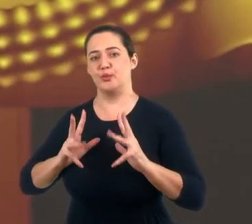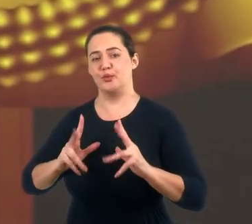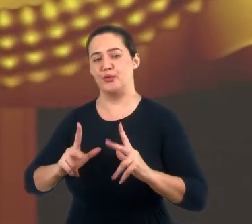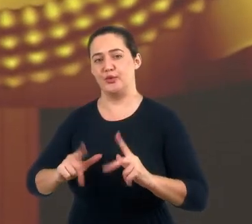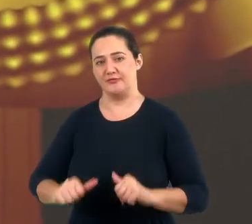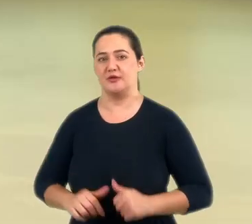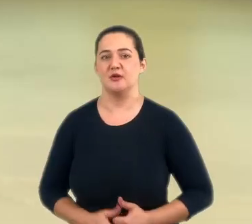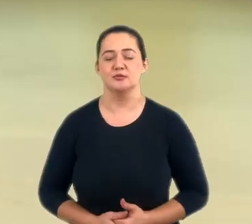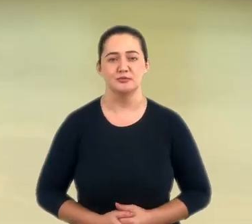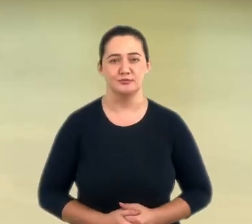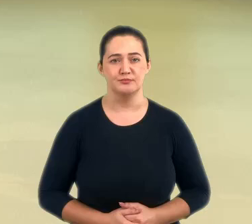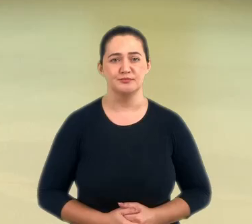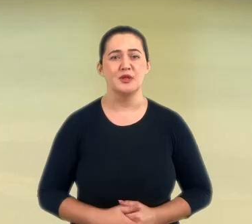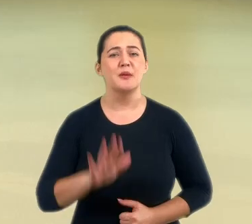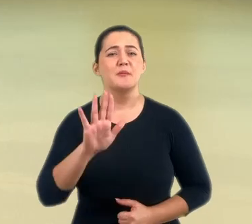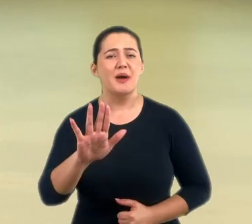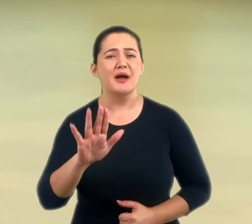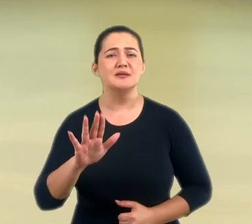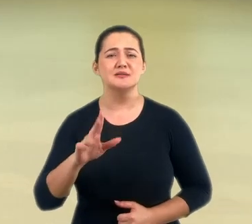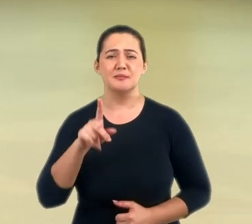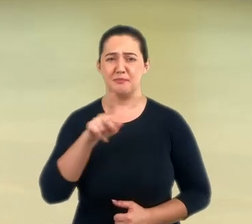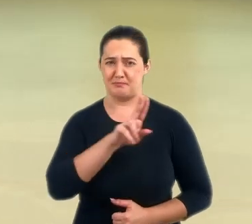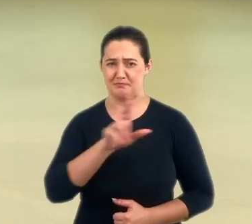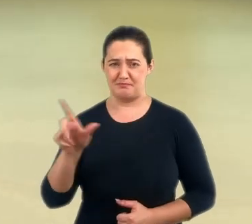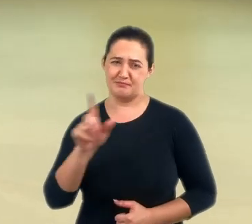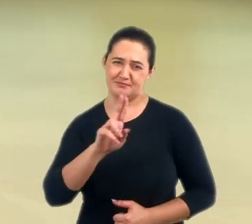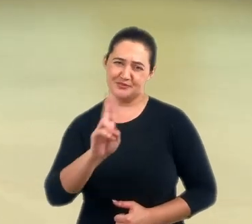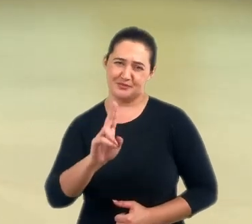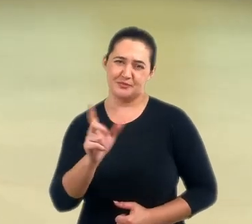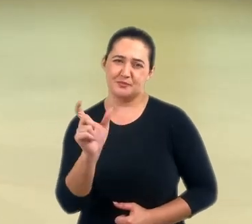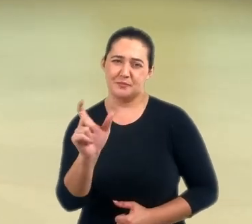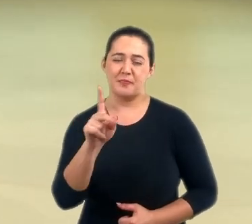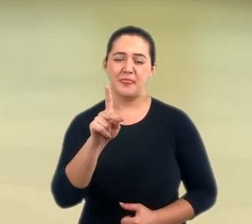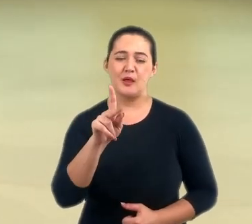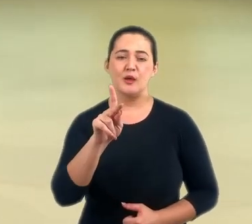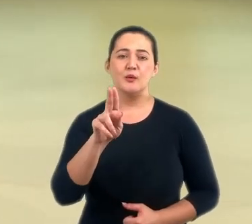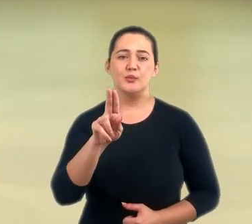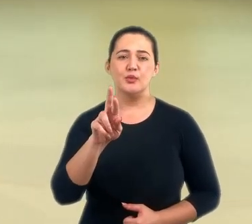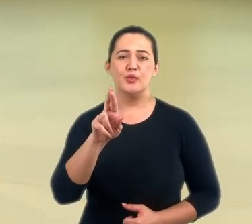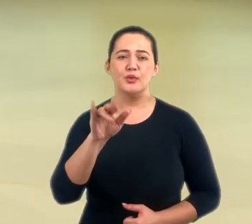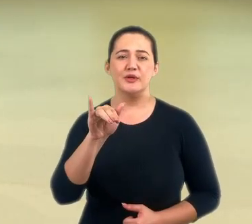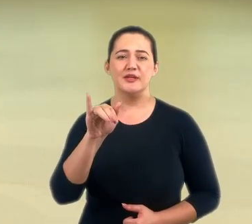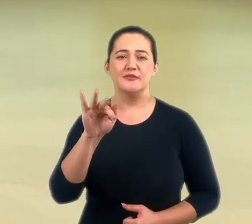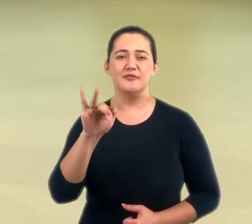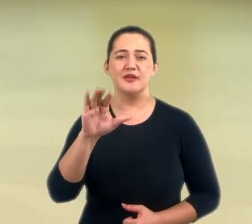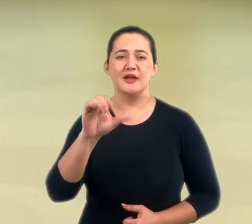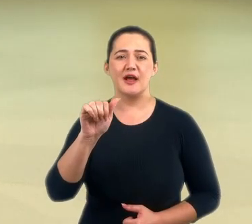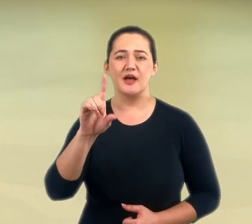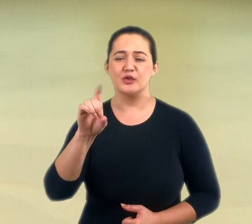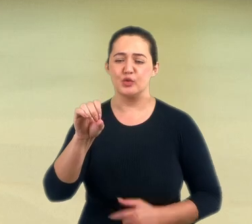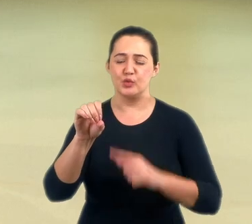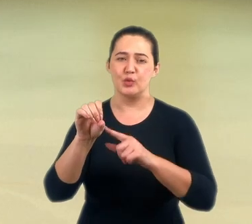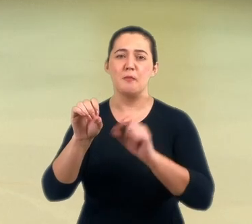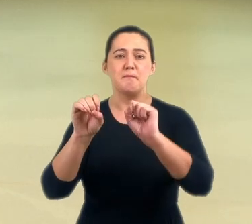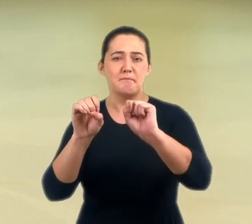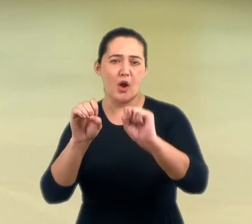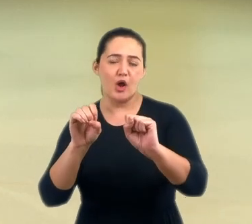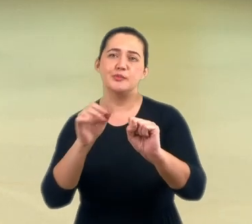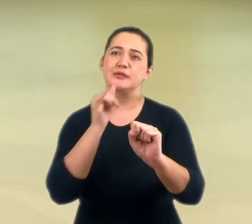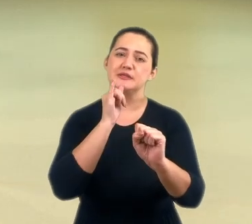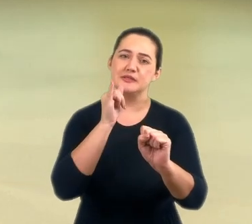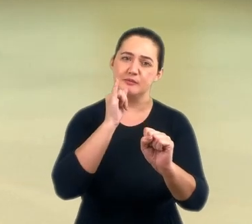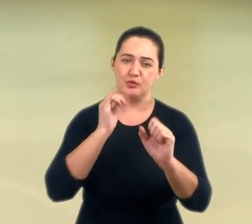purificado. Nesse texto, a palavra para purificado no original é nitztak, que poderia ser